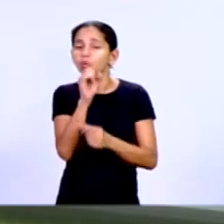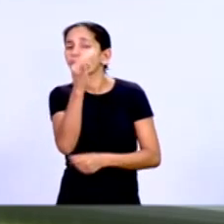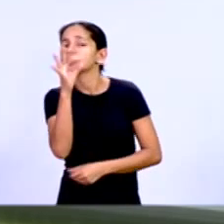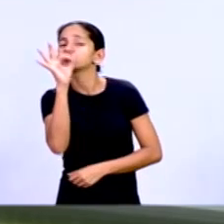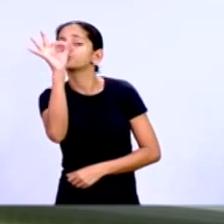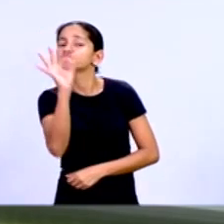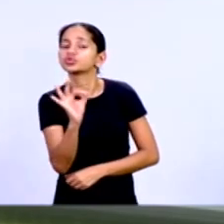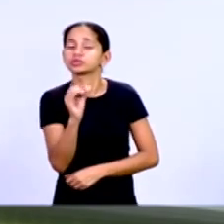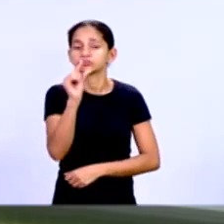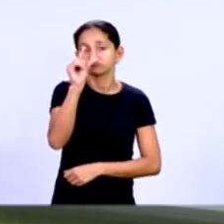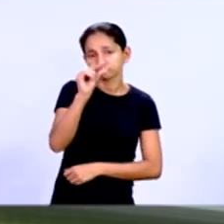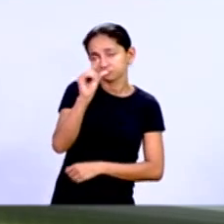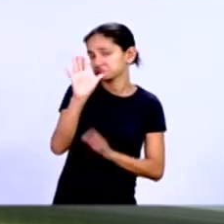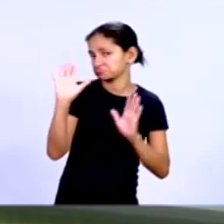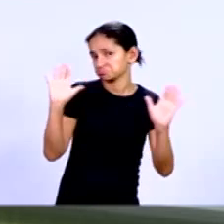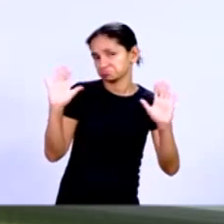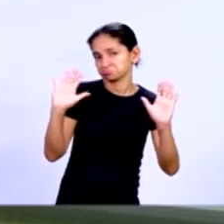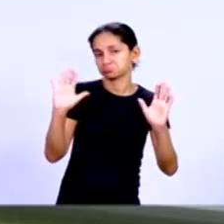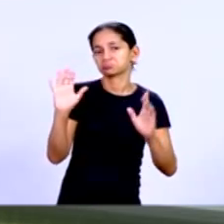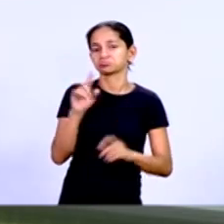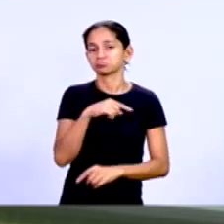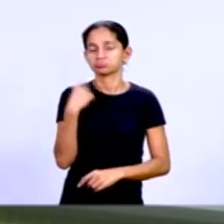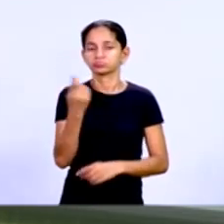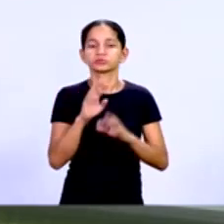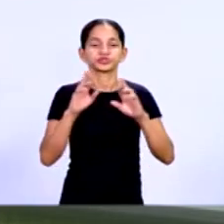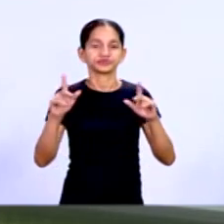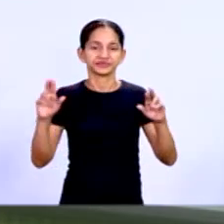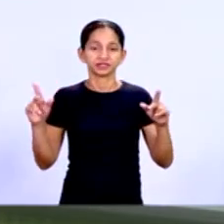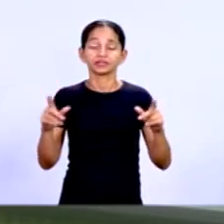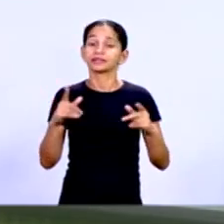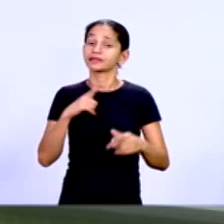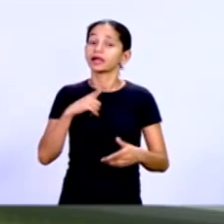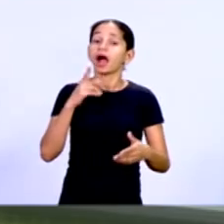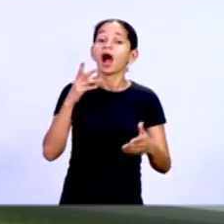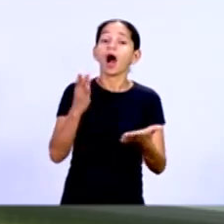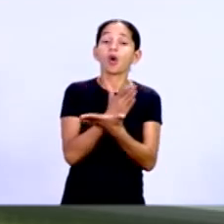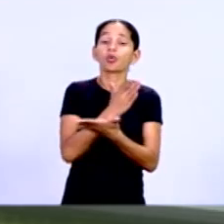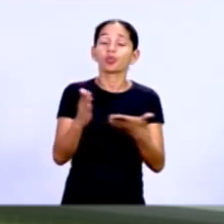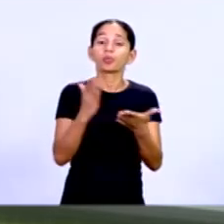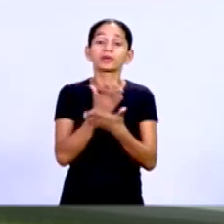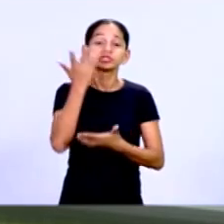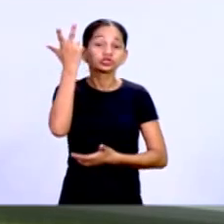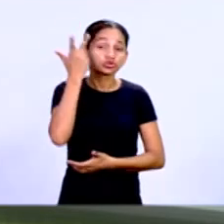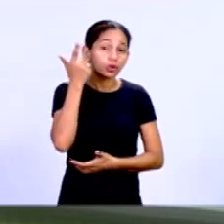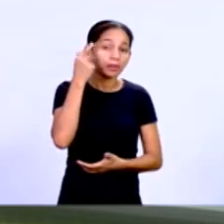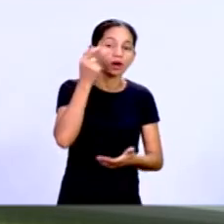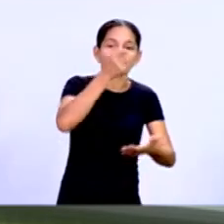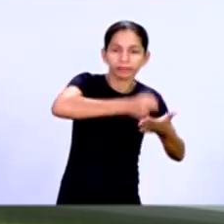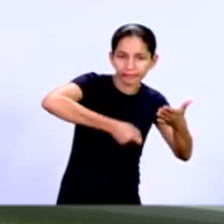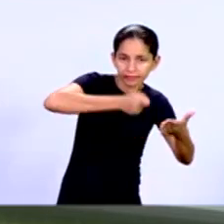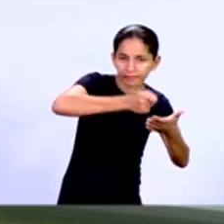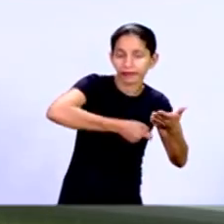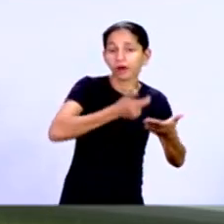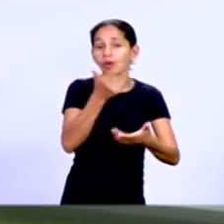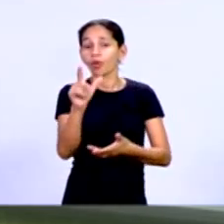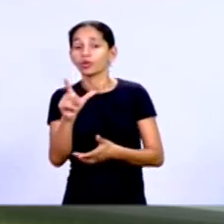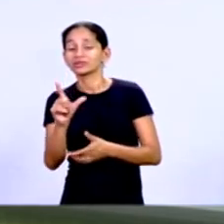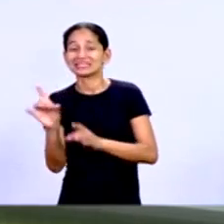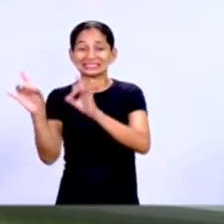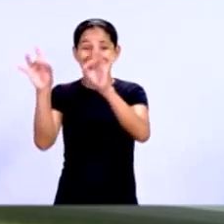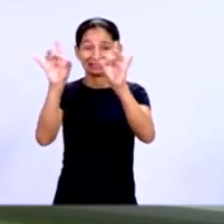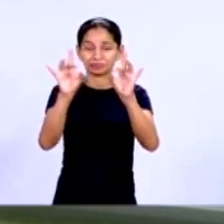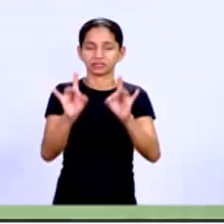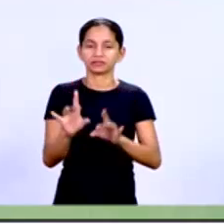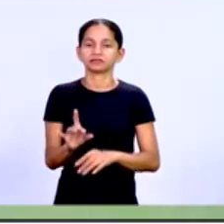né? Lembrando que nós temos as ações ordinárias e as não ordinárias. Nós vamos ver na frente.